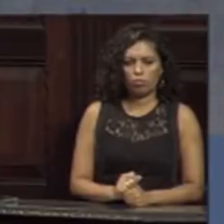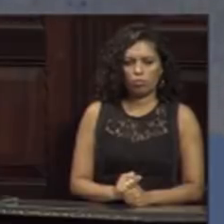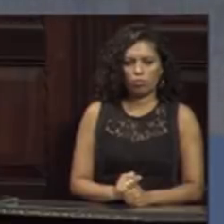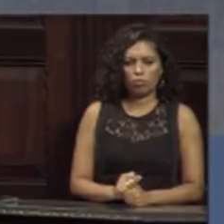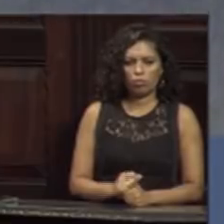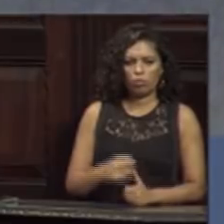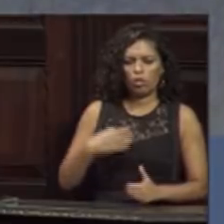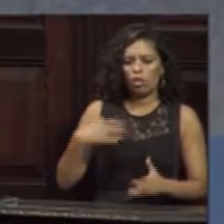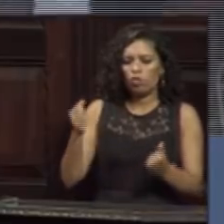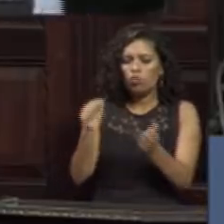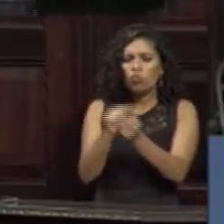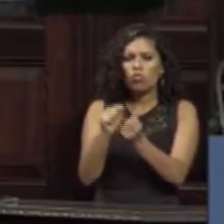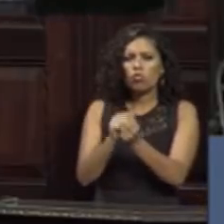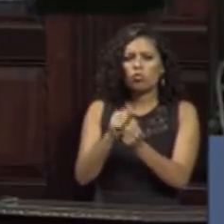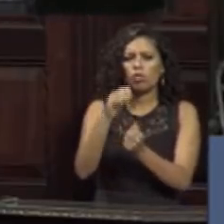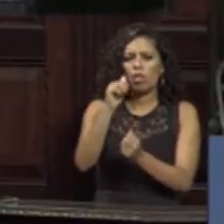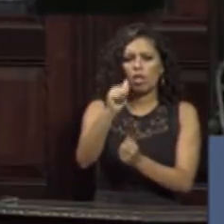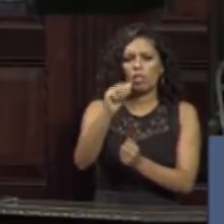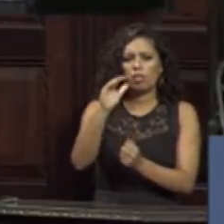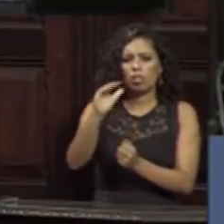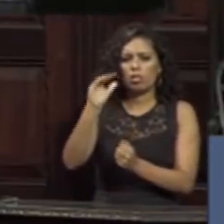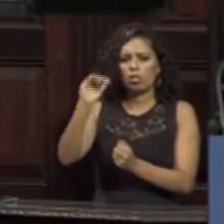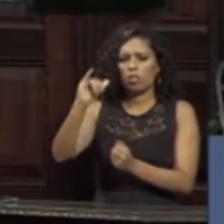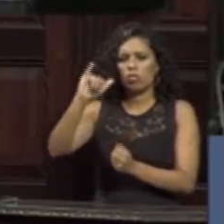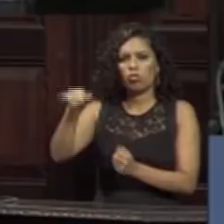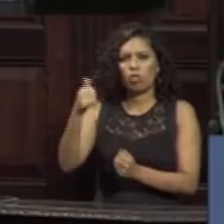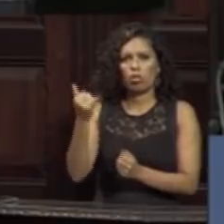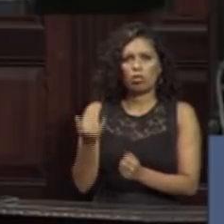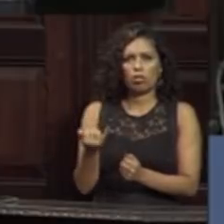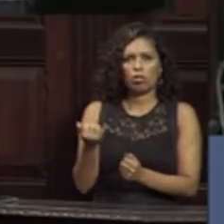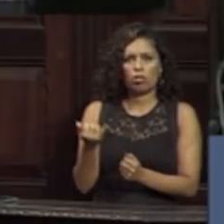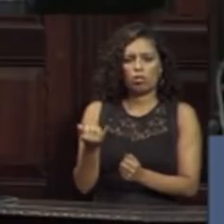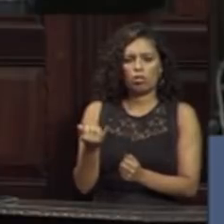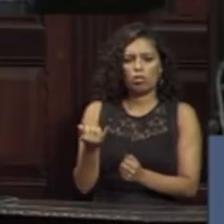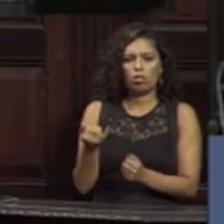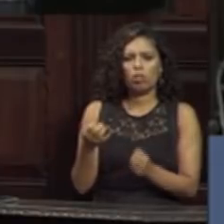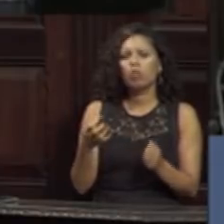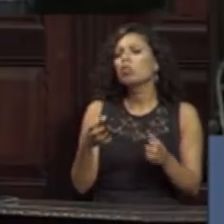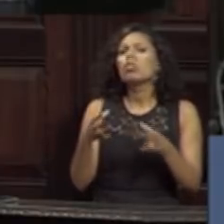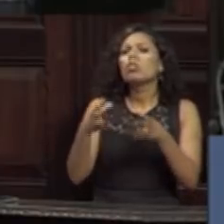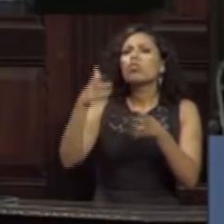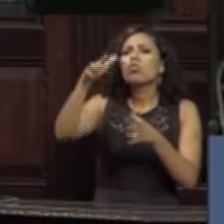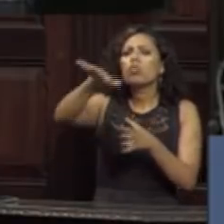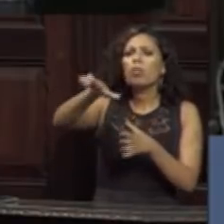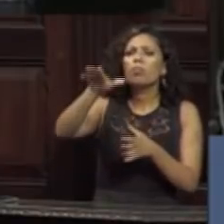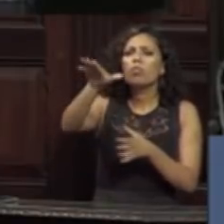Acompanha a CCJ, senhor presidente. Pela Comissão de Orçamento, Finanças, Fiscalização Financeira e Controle, o deputado Gustavo Tutuca.